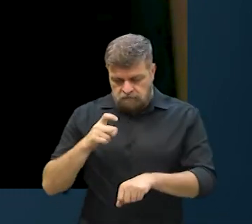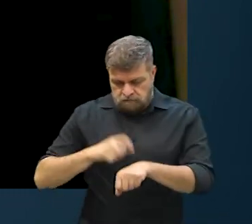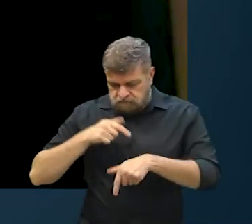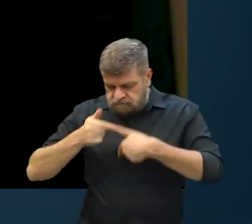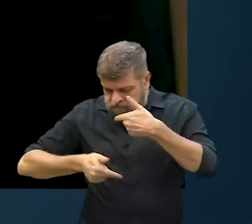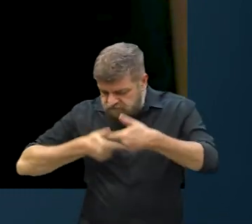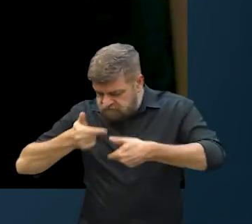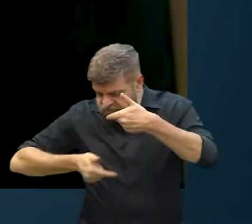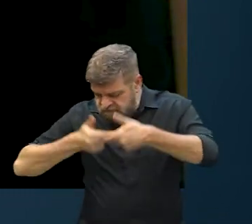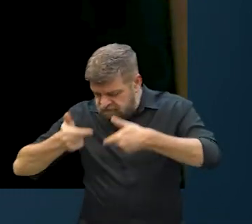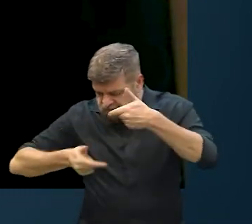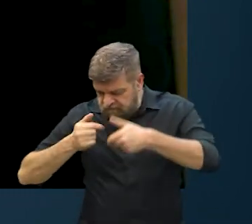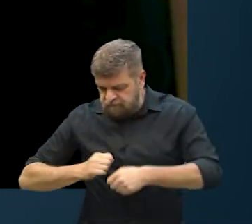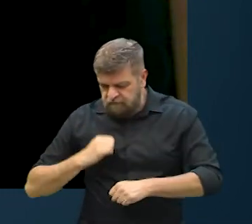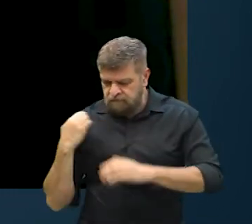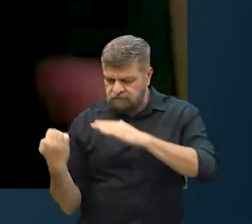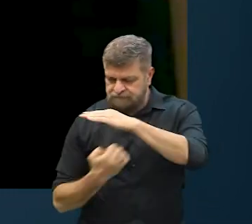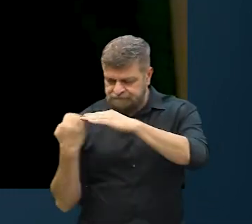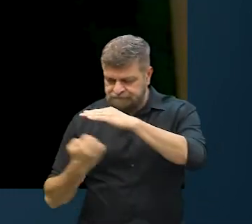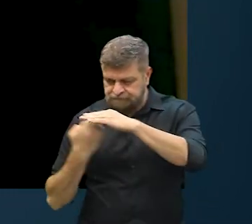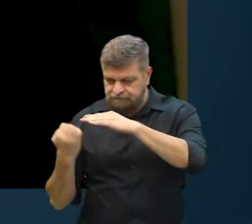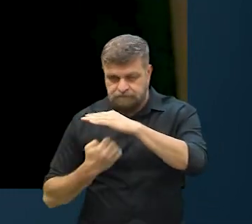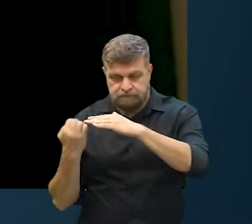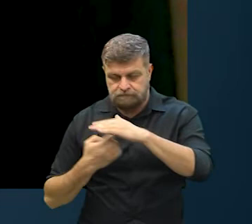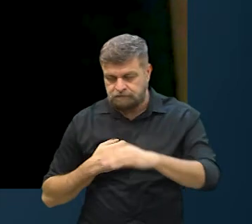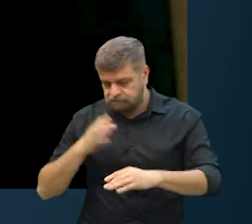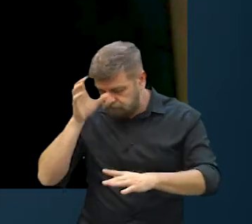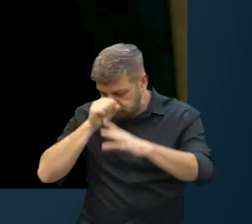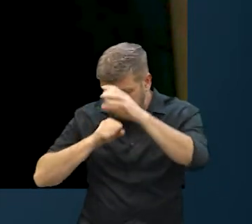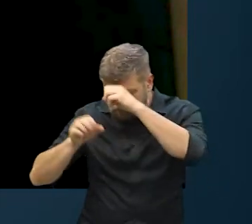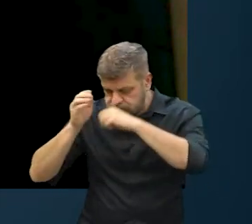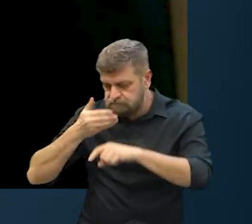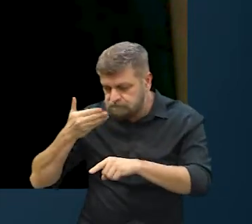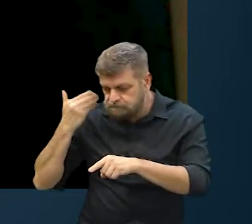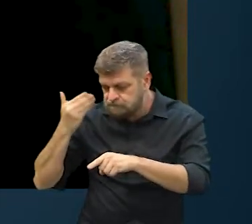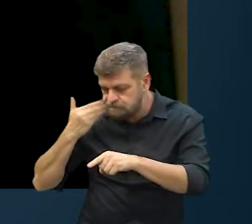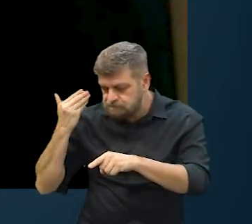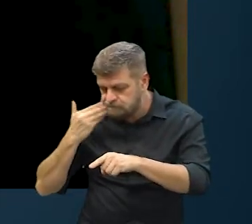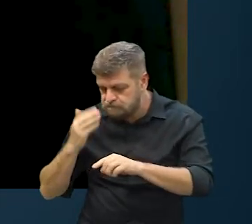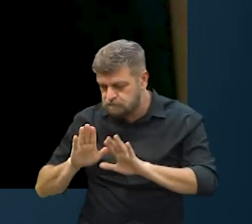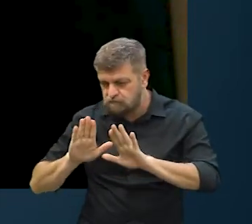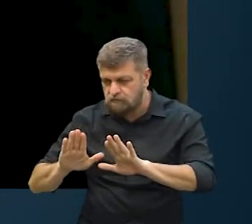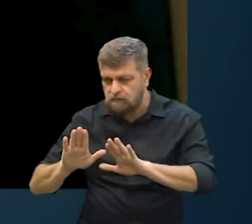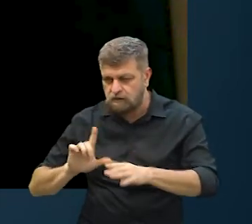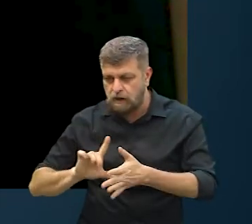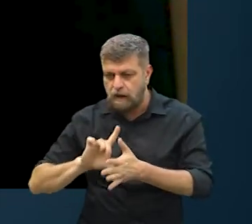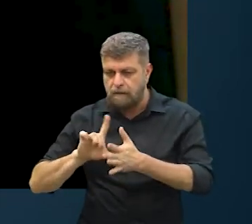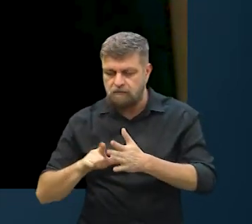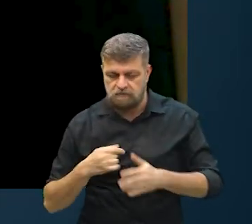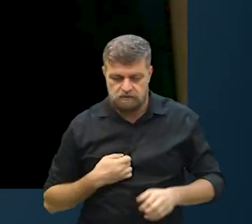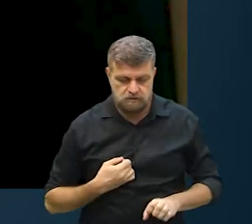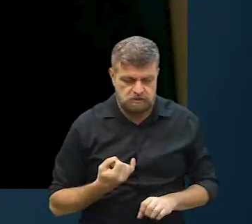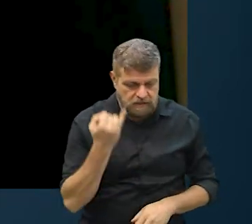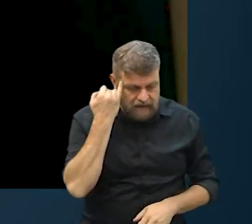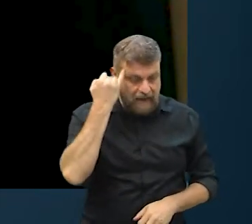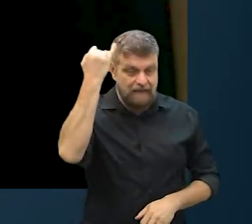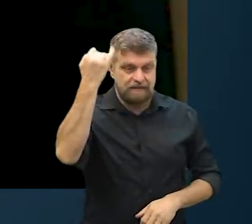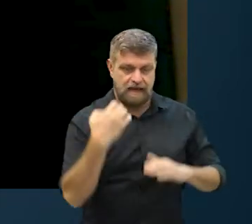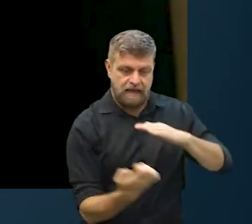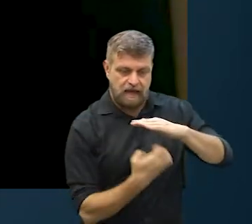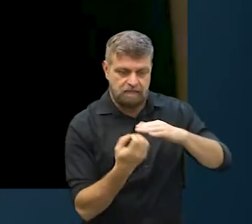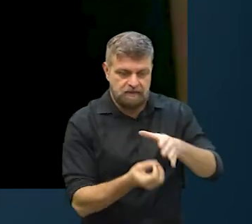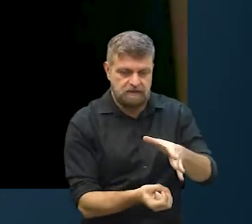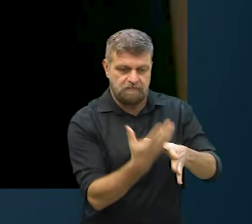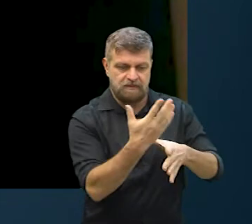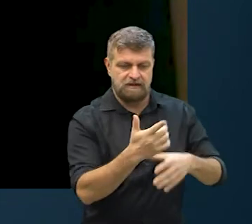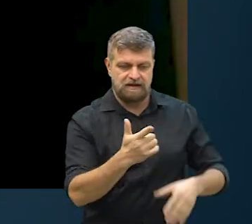muito tempo trabalhando em grandes empresas, aprende muito, mas quando a gente passa a empreender,